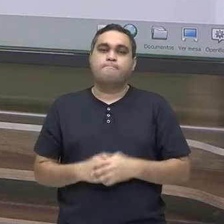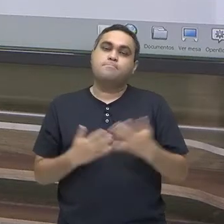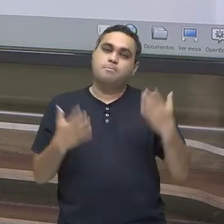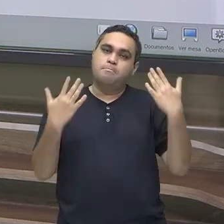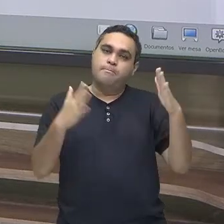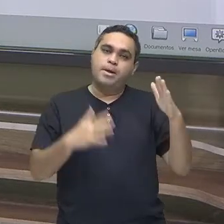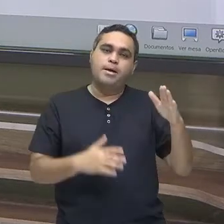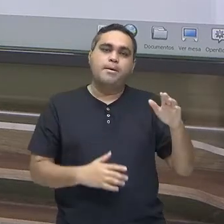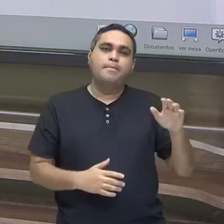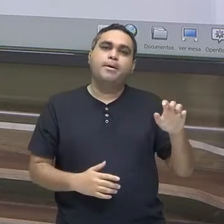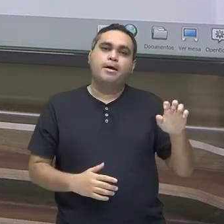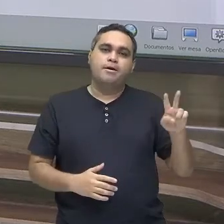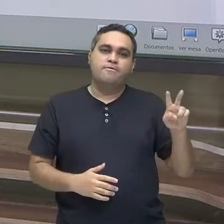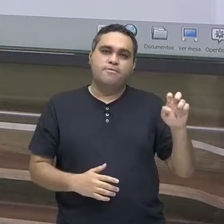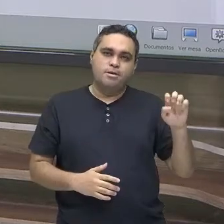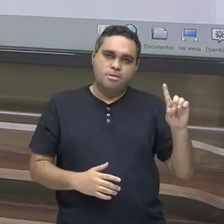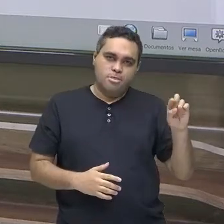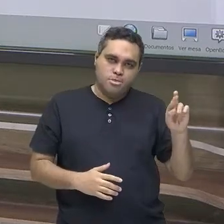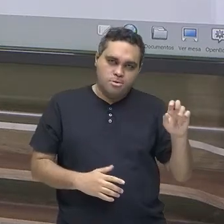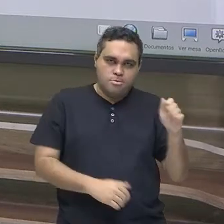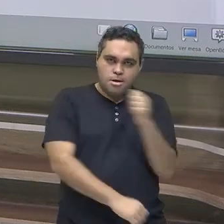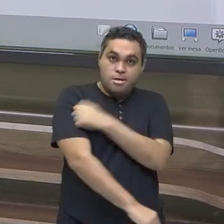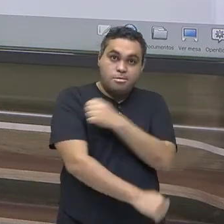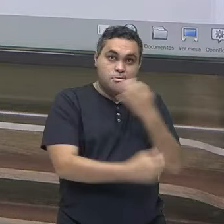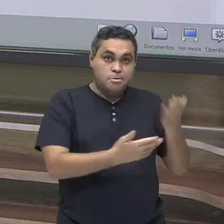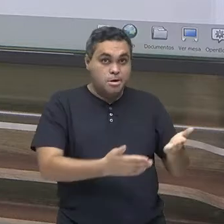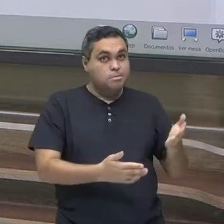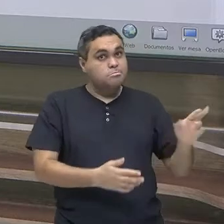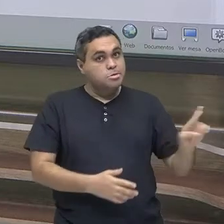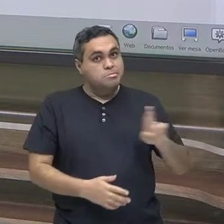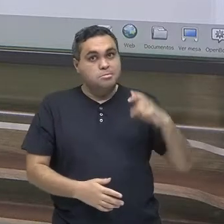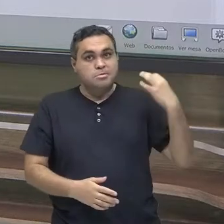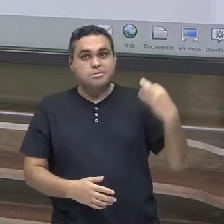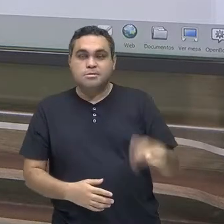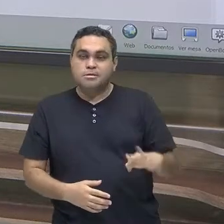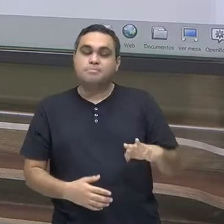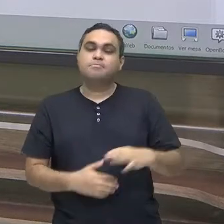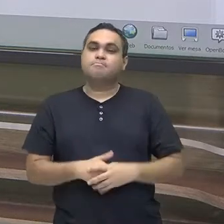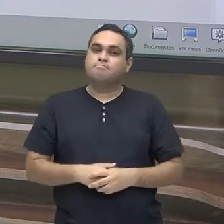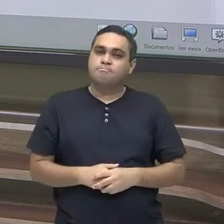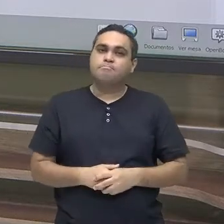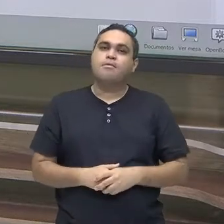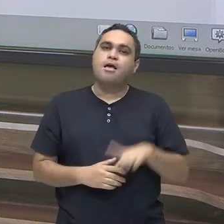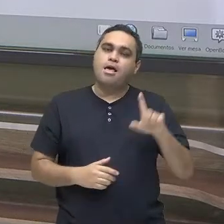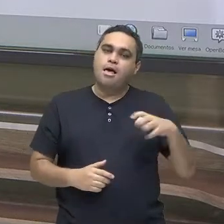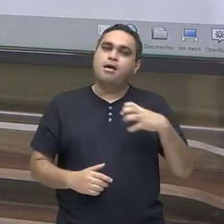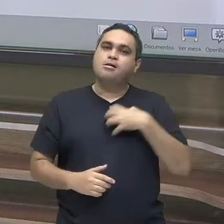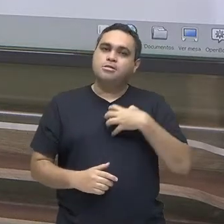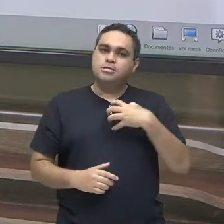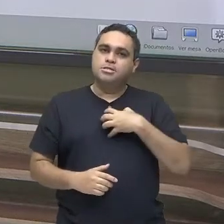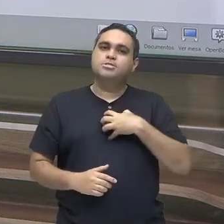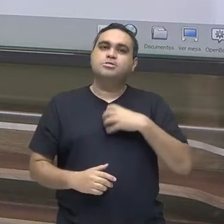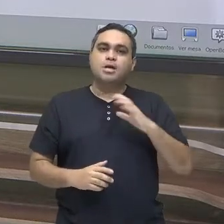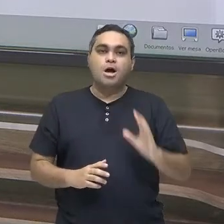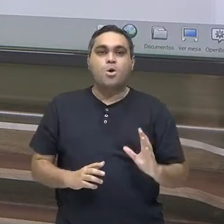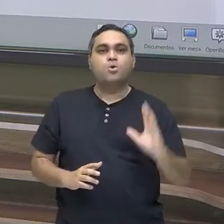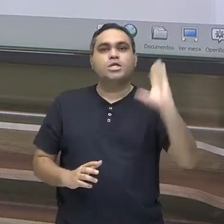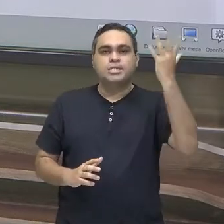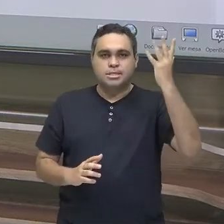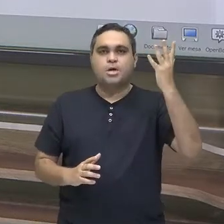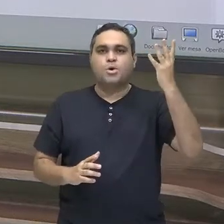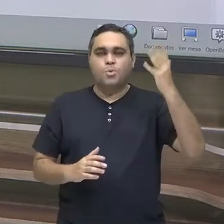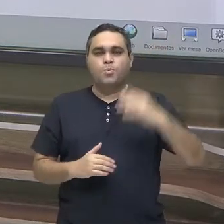aluno Evandro Omar acertou a questão. O verbo haver aqui está nesse sentido de ocorrer.